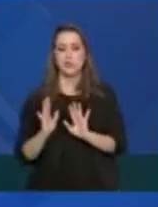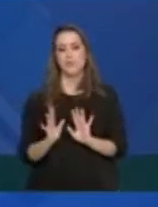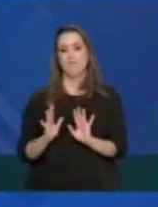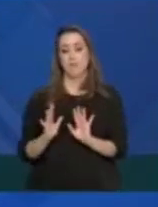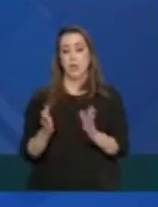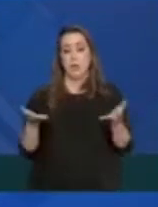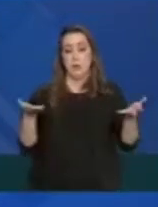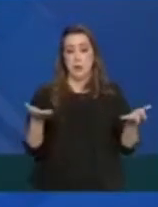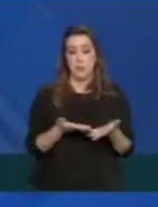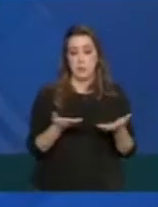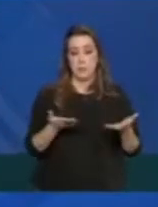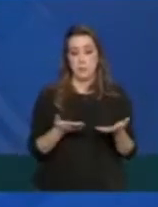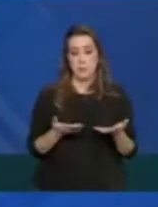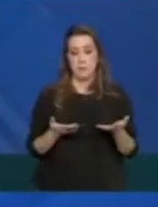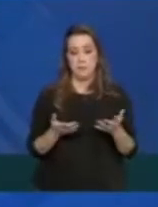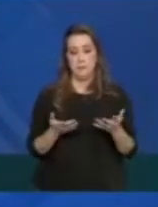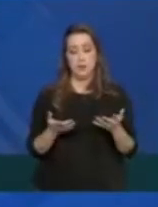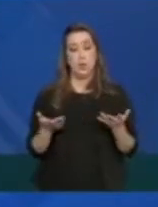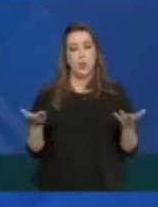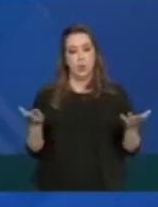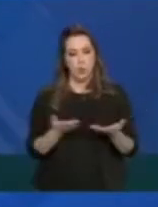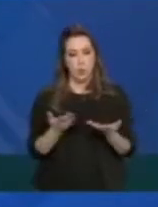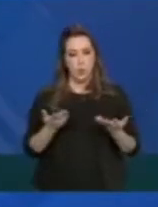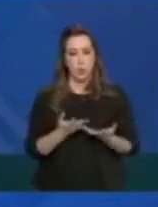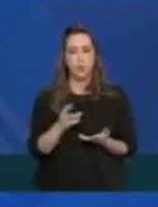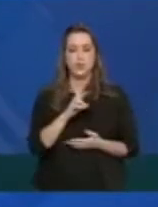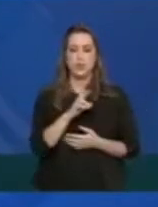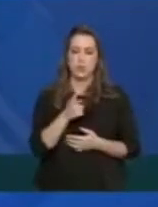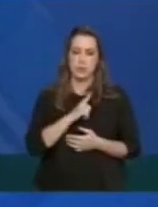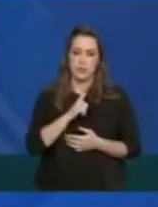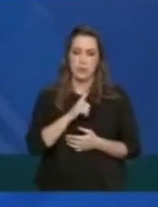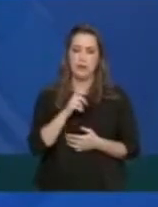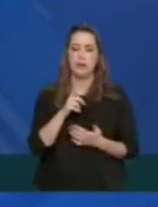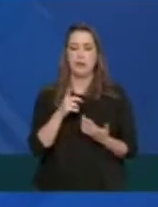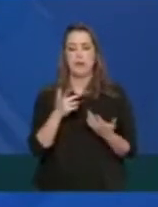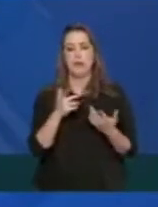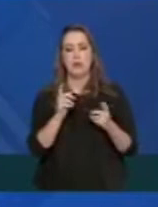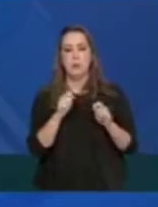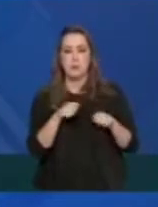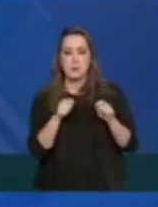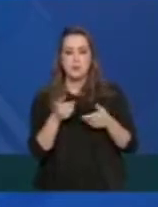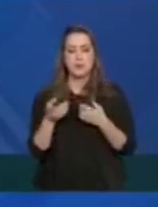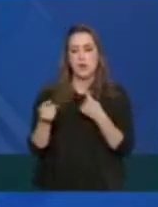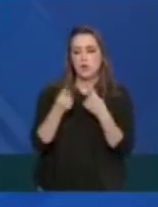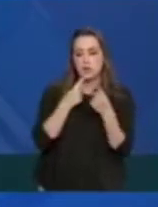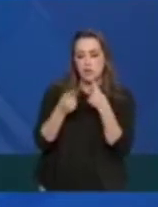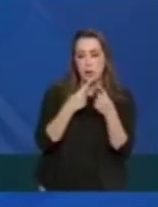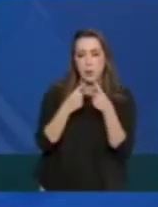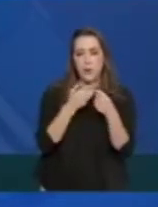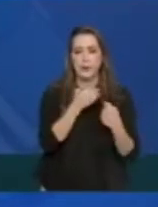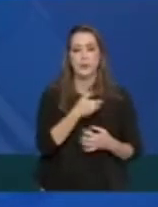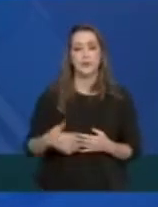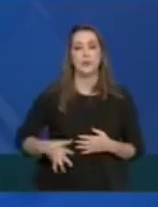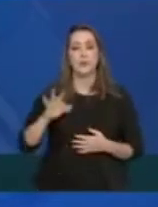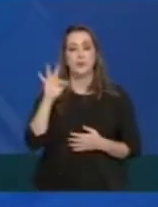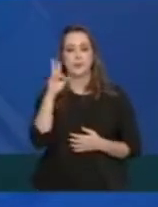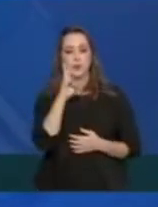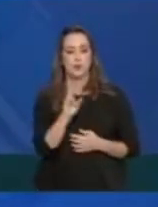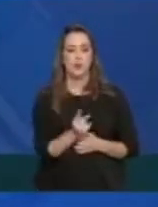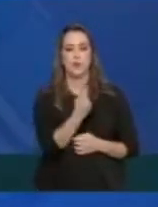solução. Não que isso não possa ser hoje, mas ao menos o problema da interlocução a gente já consegue ver superado nesse primeiro